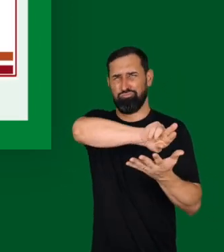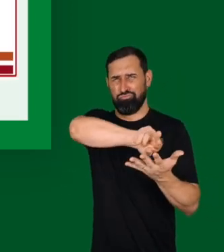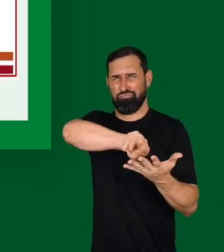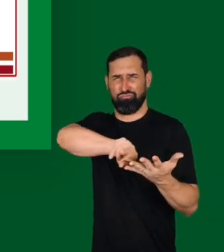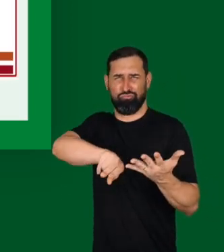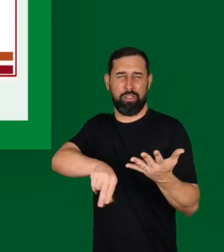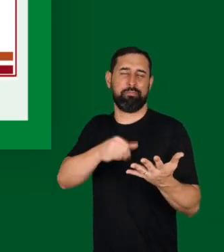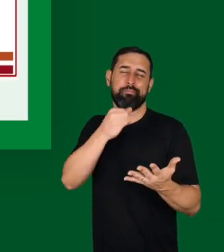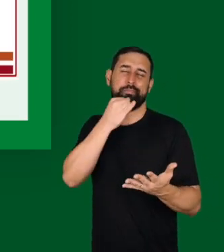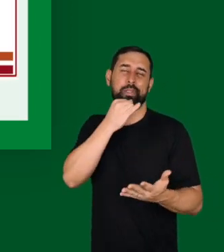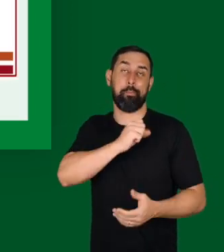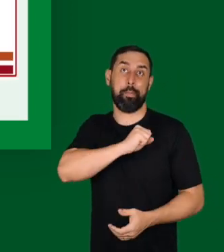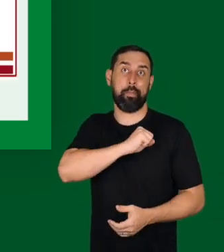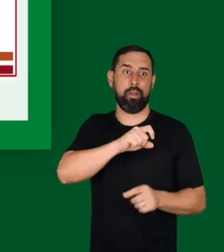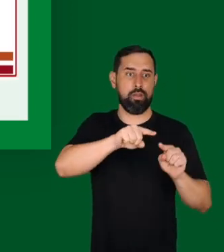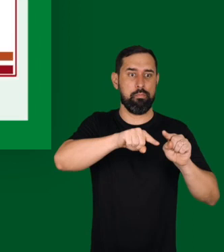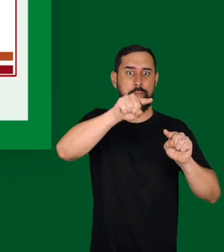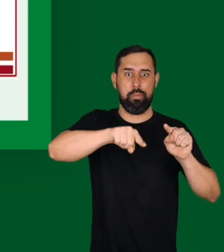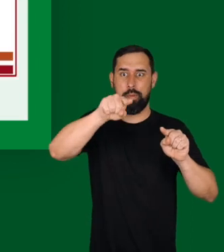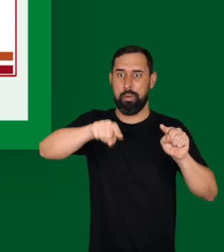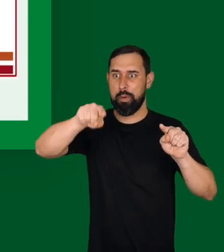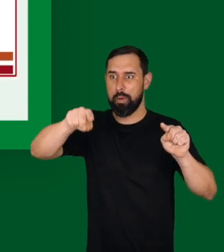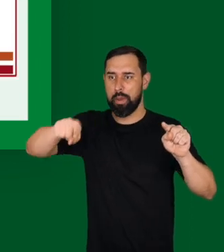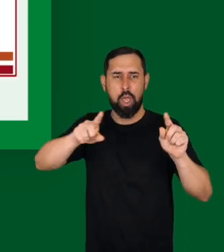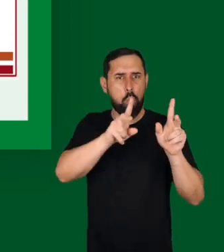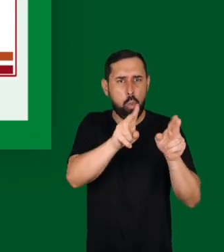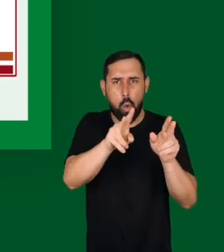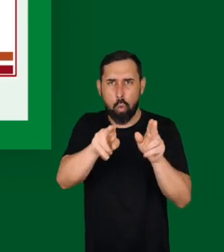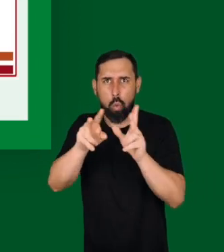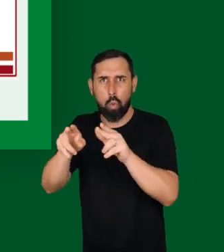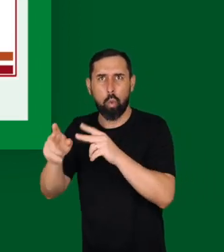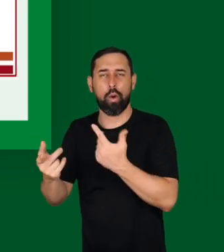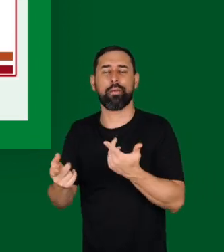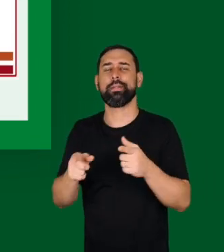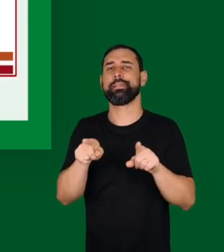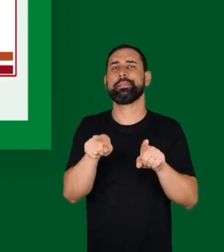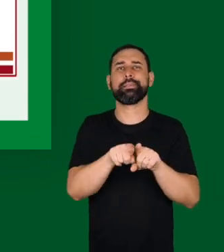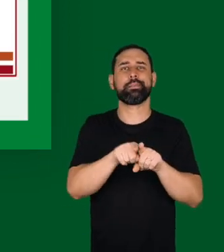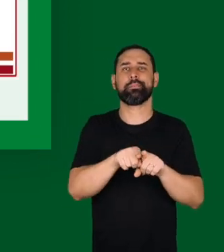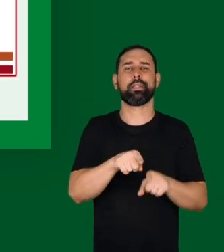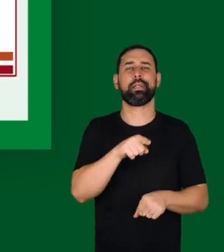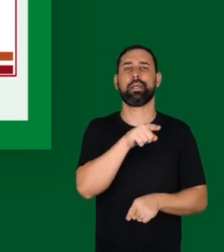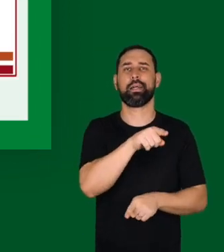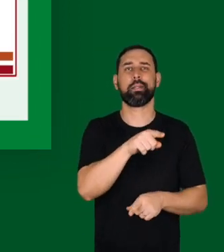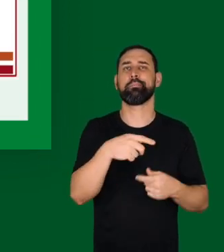daquelas situações de taquicardia, taquicardia sinusal, taquicardia